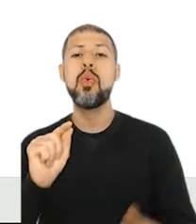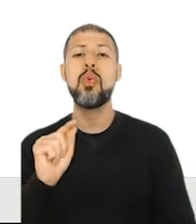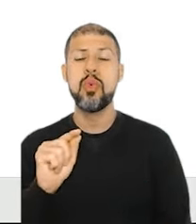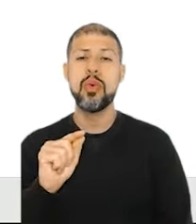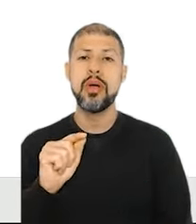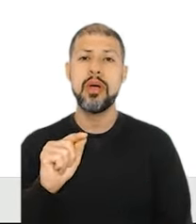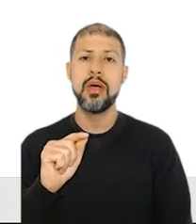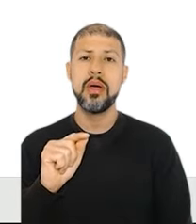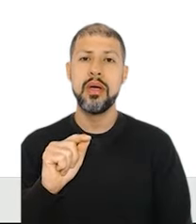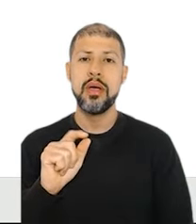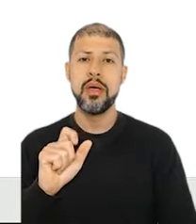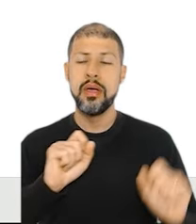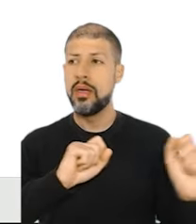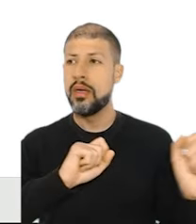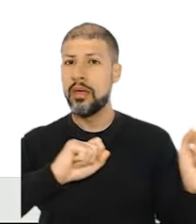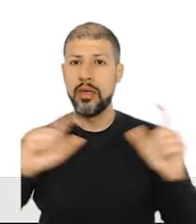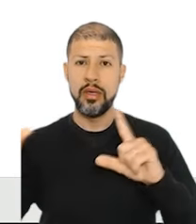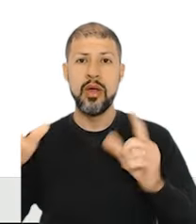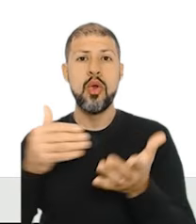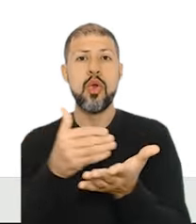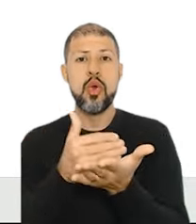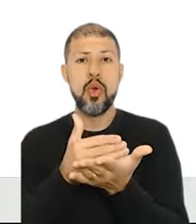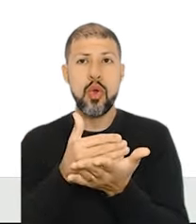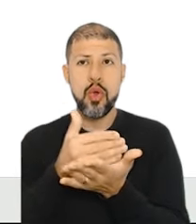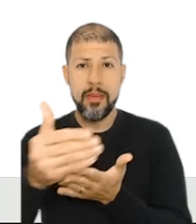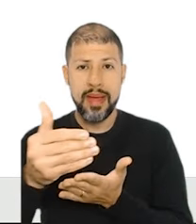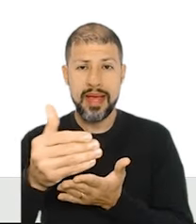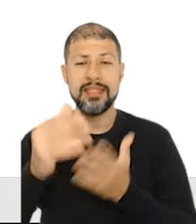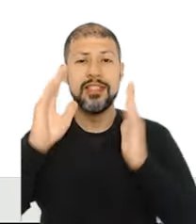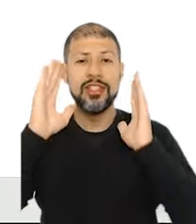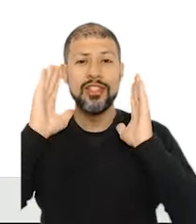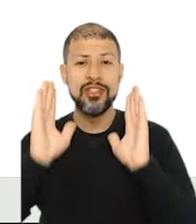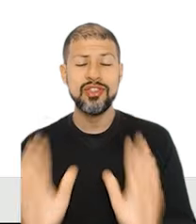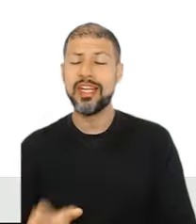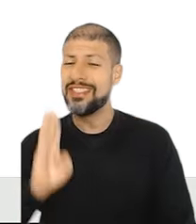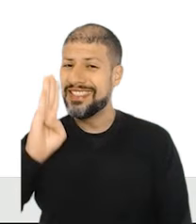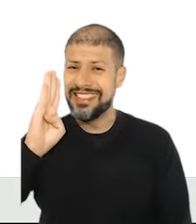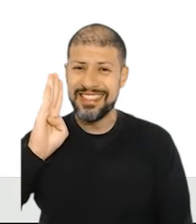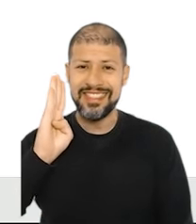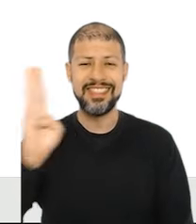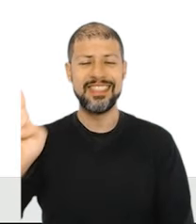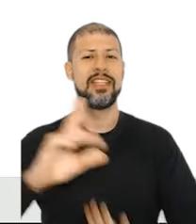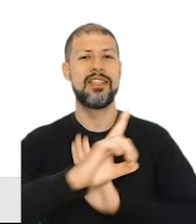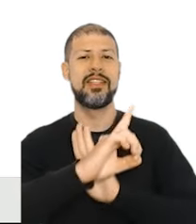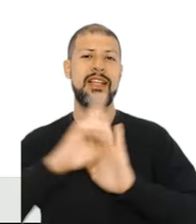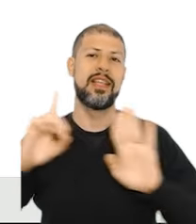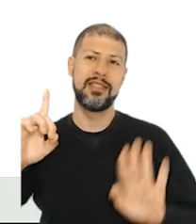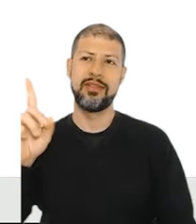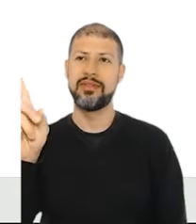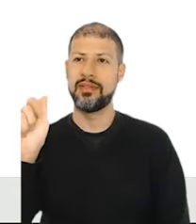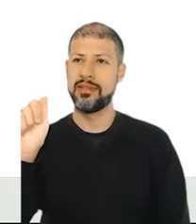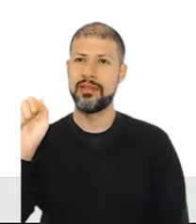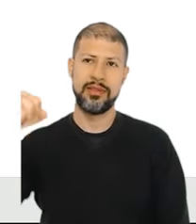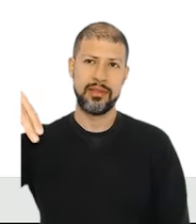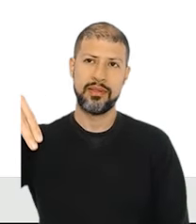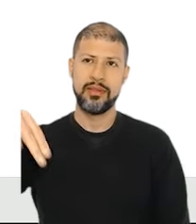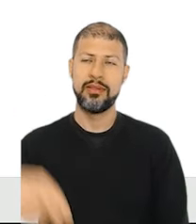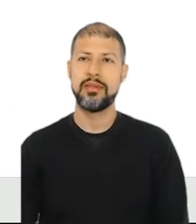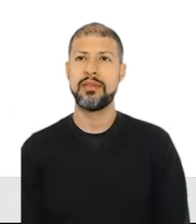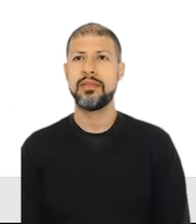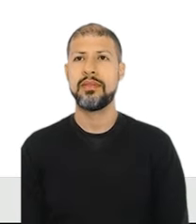pra página de início da declaração então não tem segredo não tem mistério eu tenho aqui um